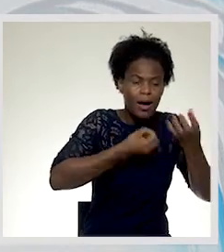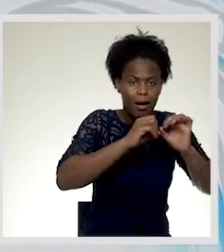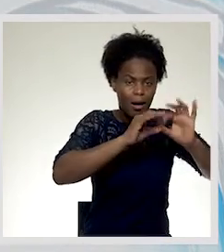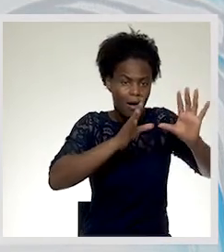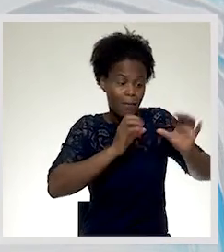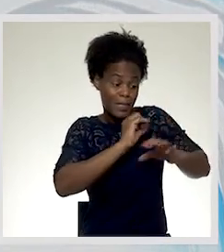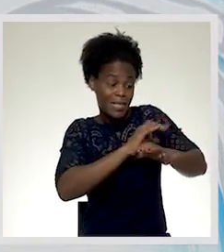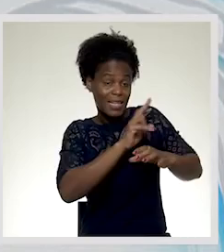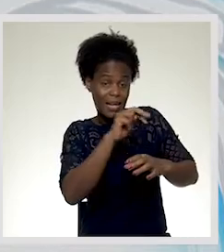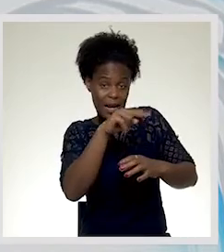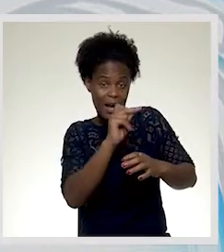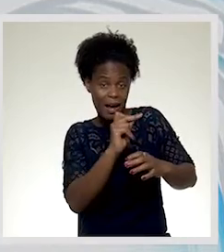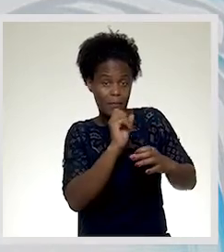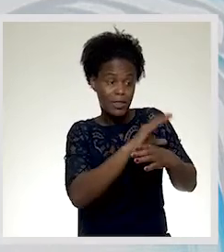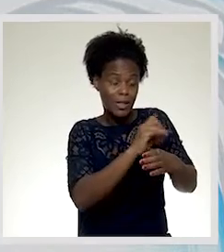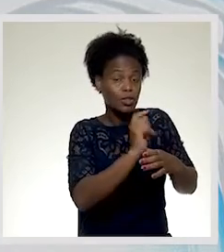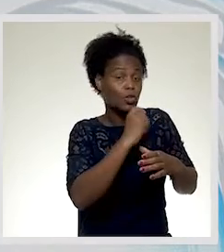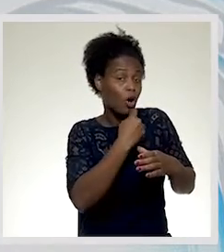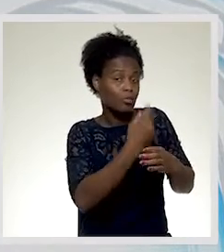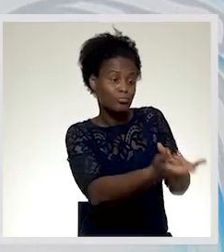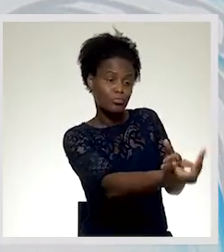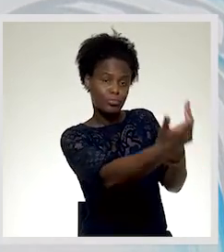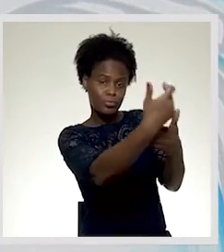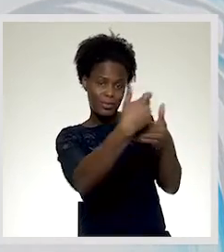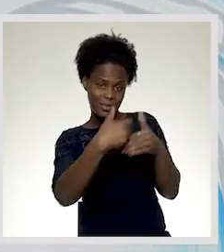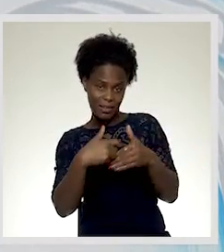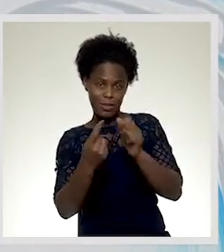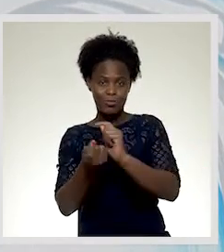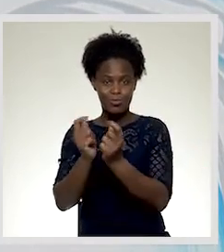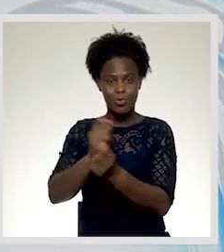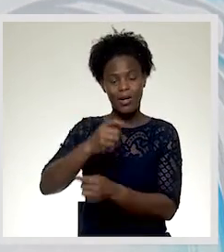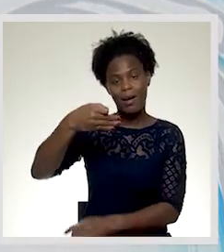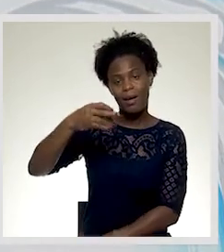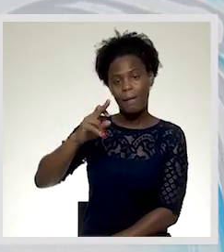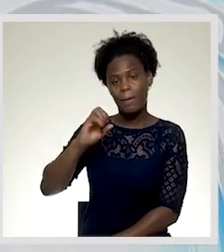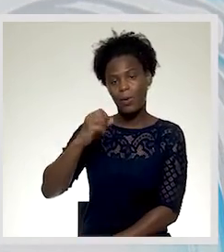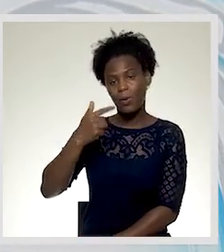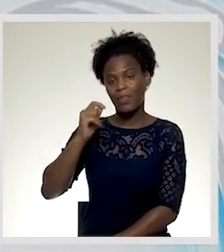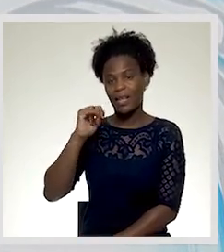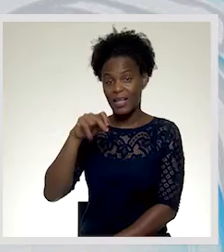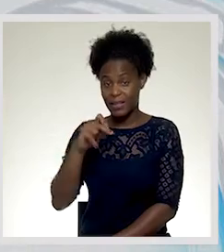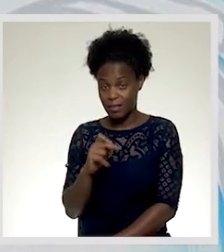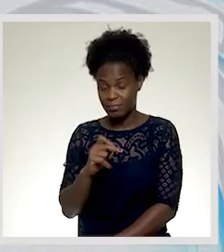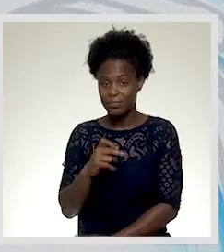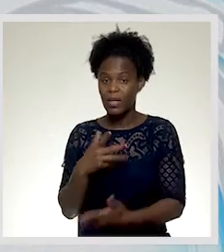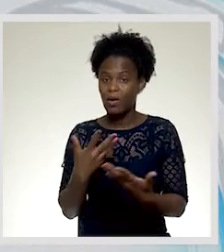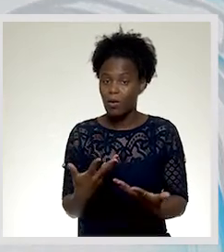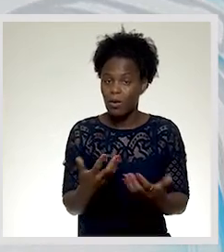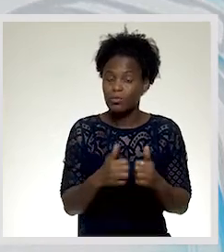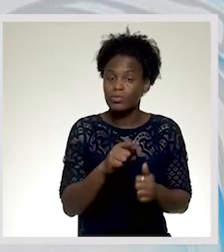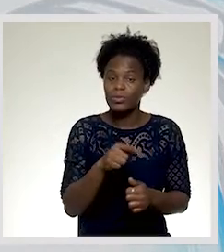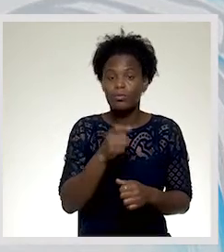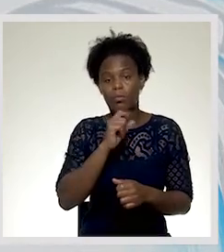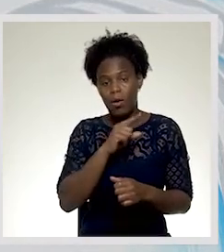descodifica a mensagem trazida pelo RNA mensageiro em forma de código e transforma-os em proteína. Tá bom?